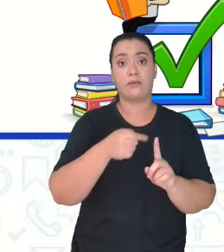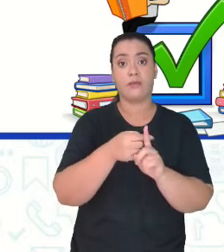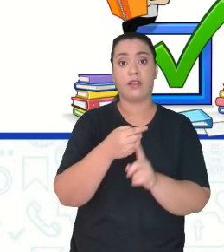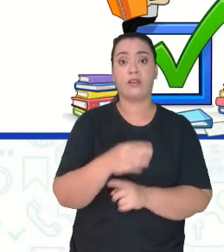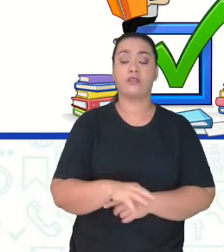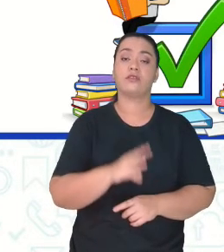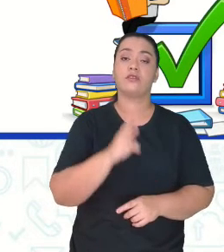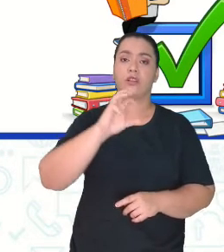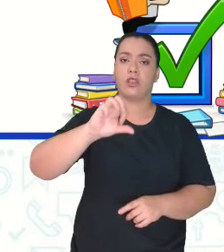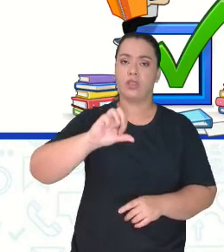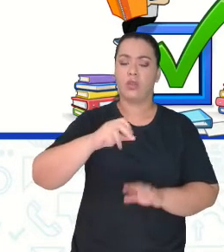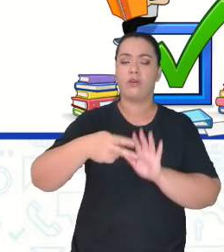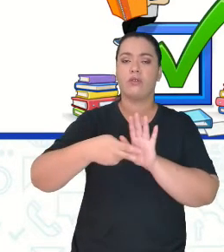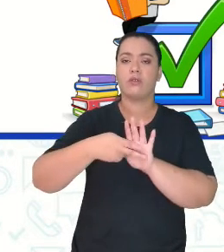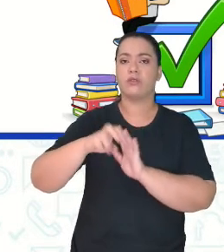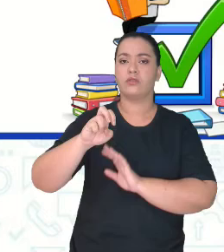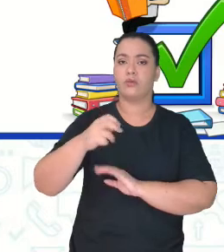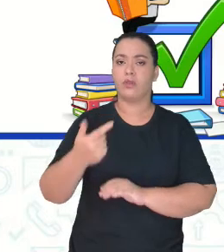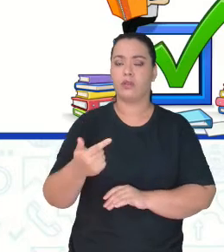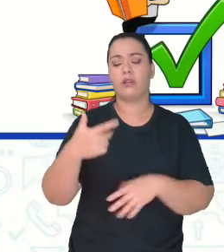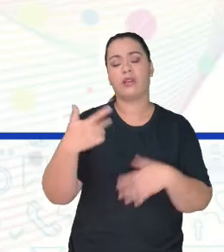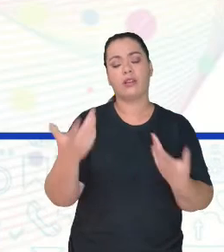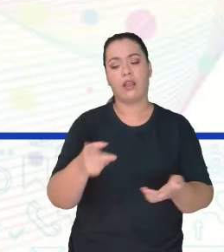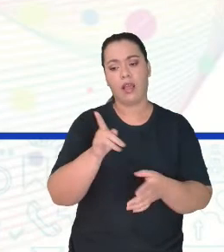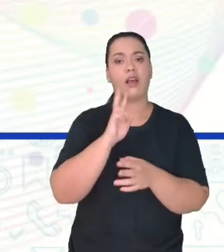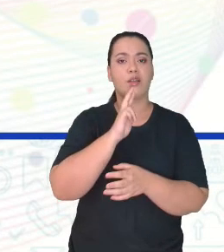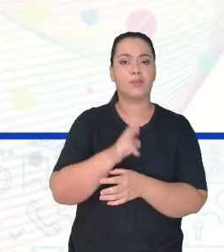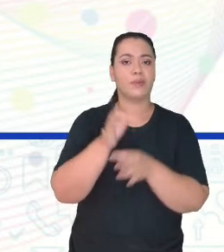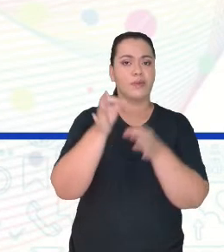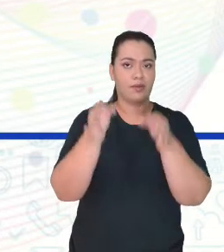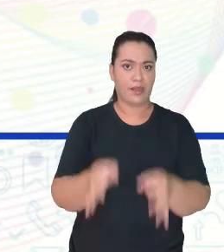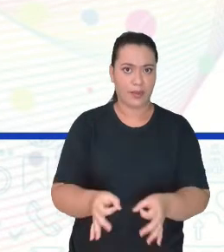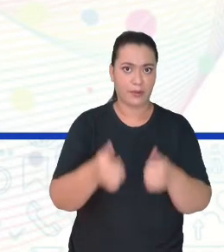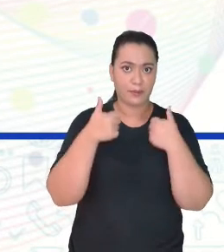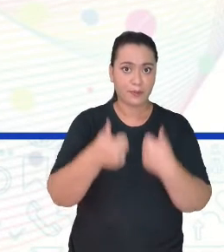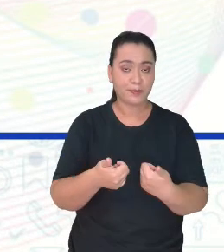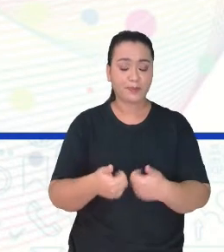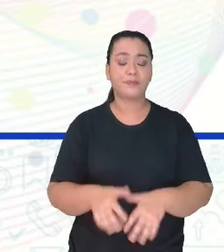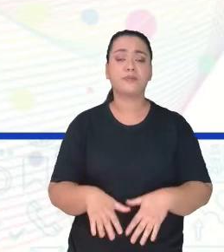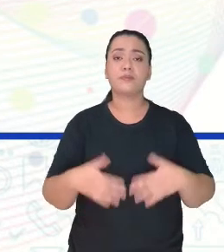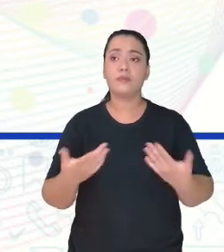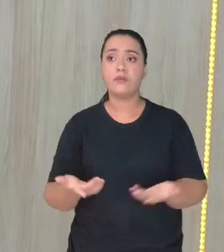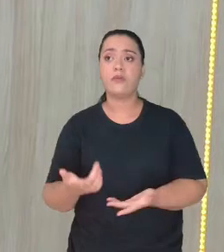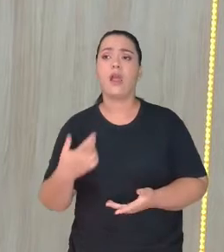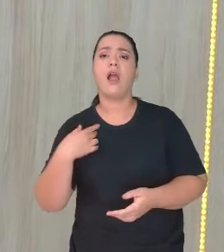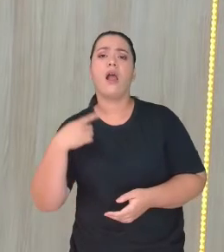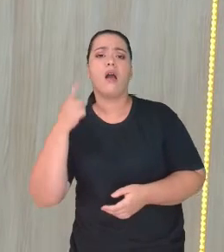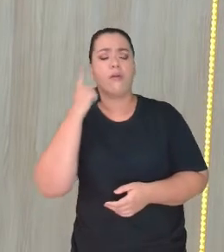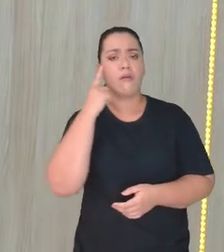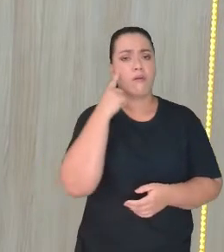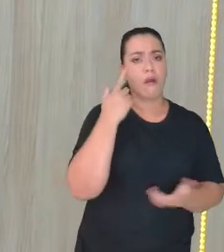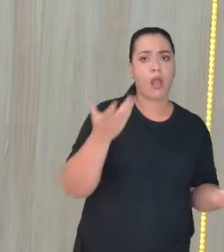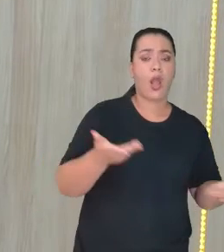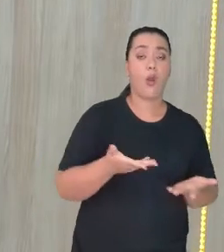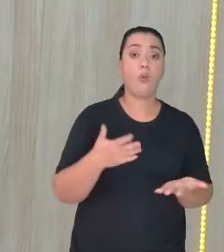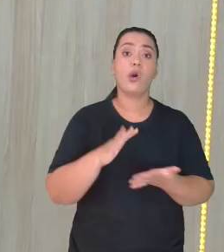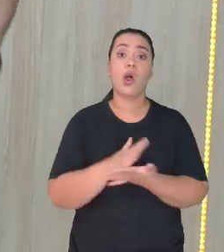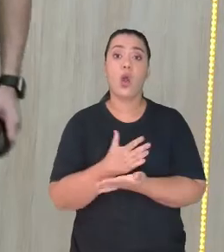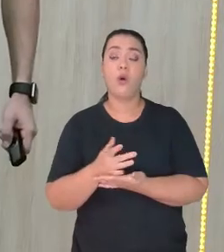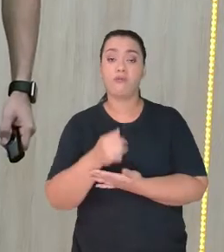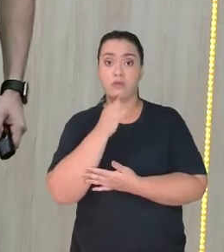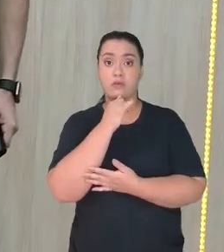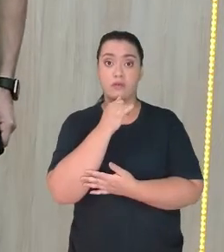32. Então, respostinha está o quê? Correta. Beleza? Vamos ver alguns